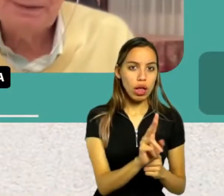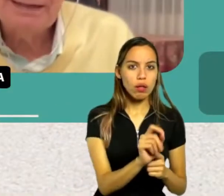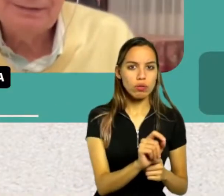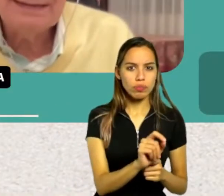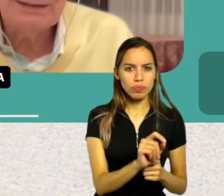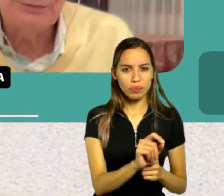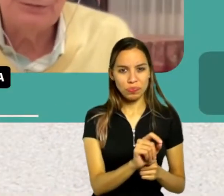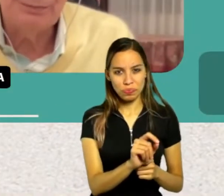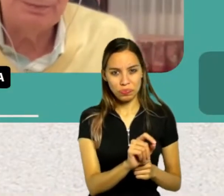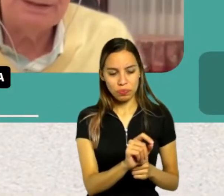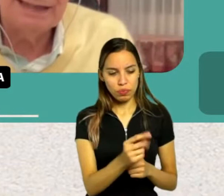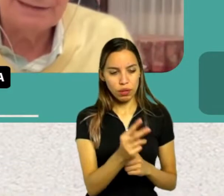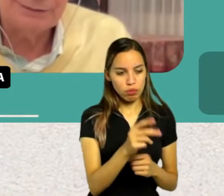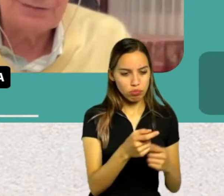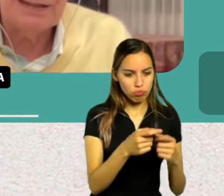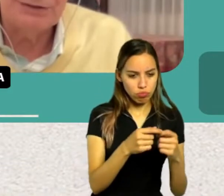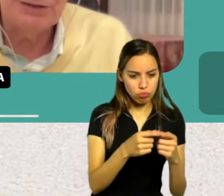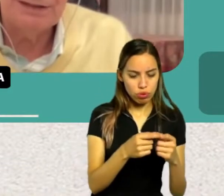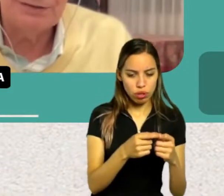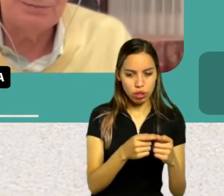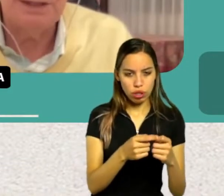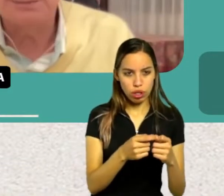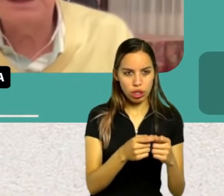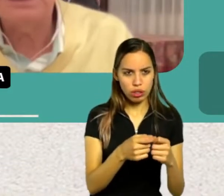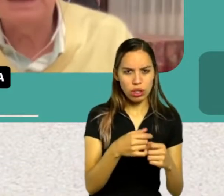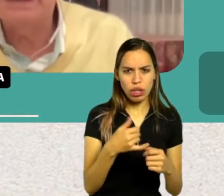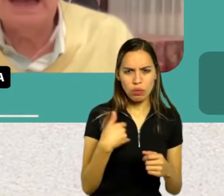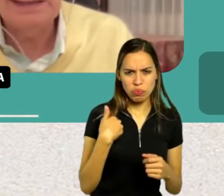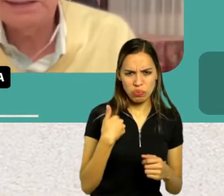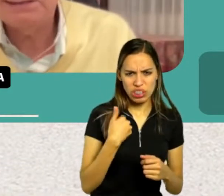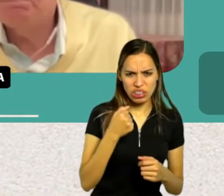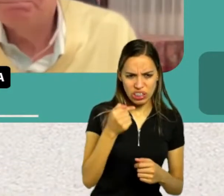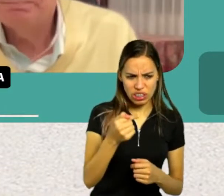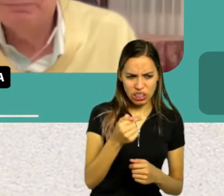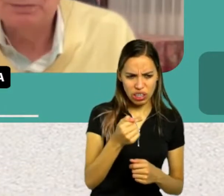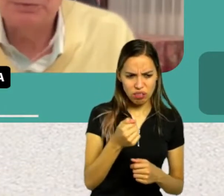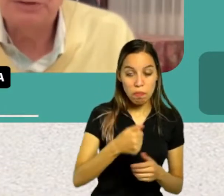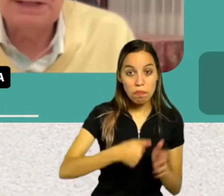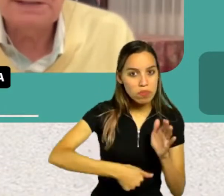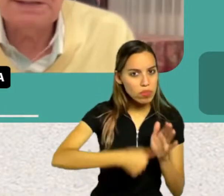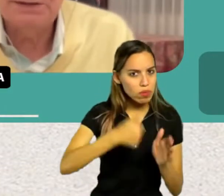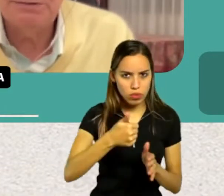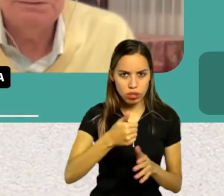Foi a primeira vez que eu fui ao pediatra, com 7 anos. Minha irmã tinha 10,